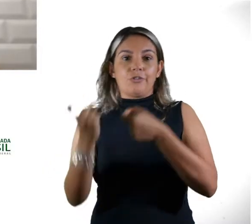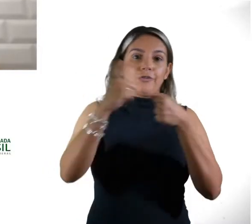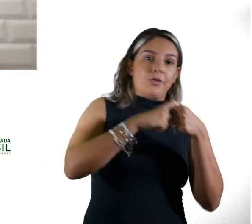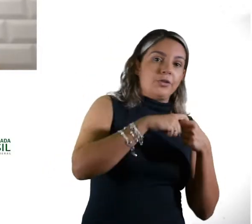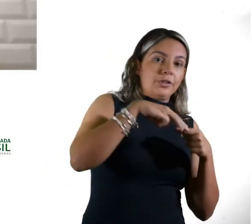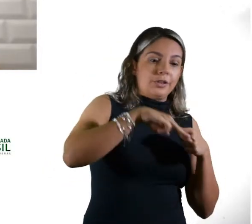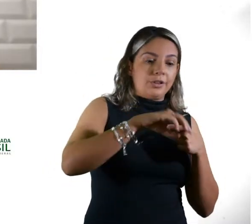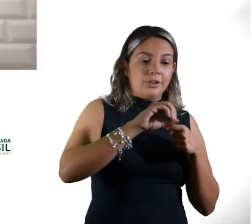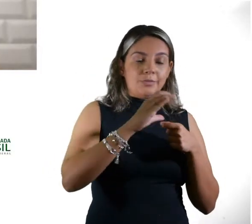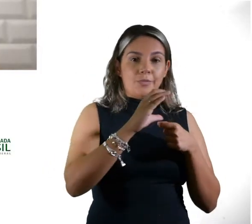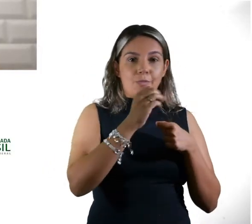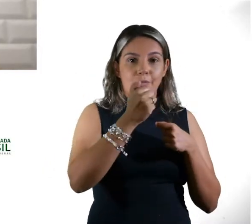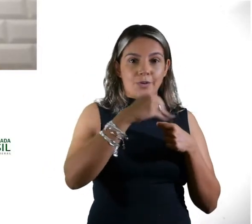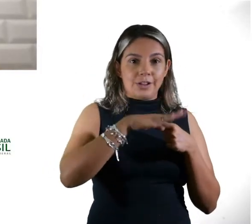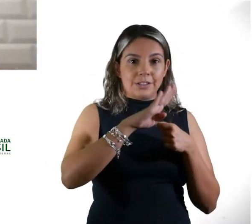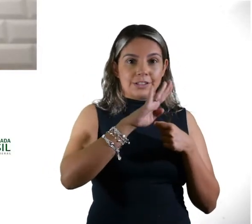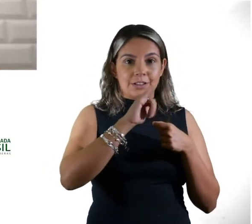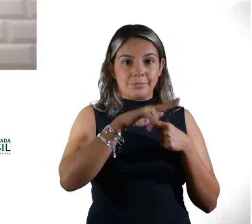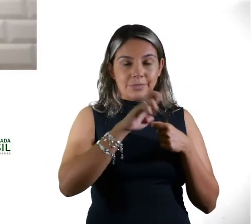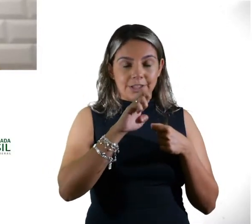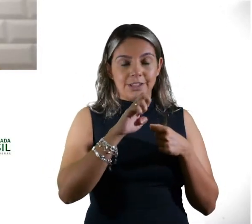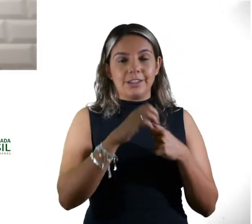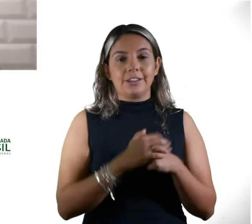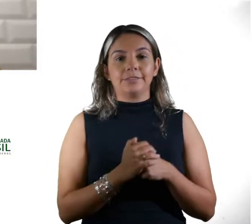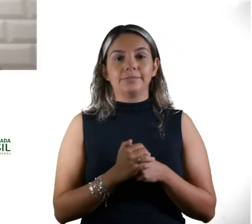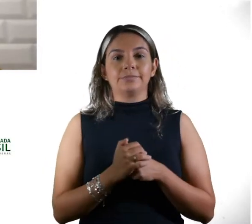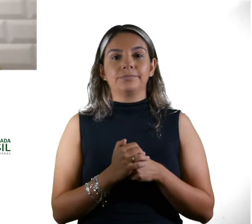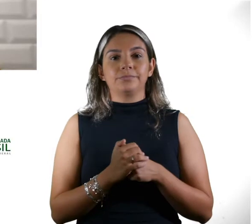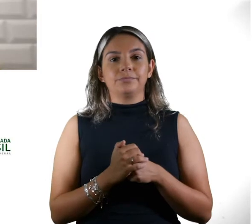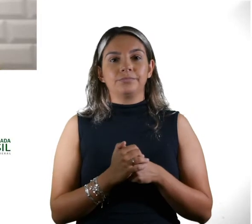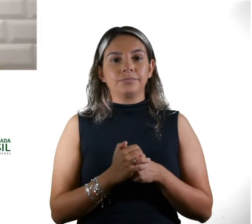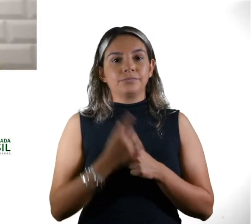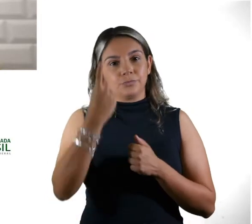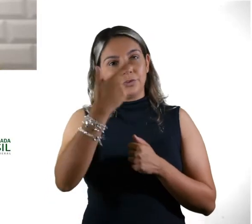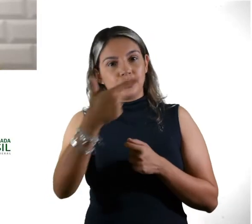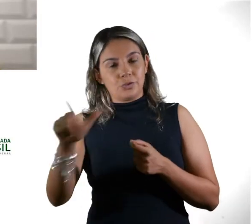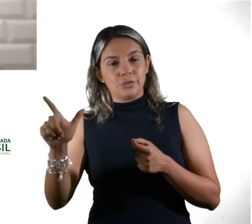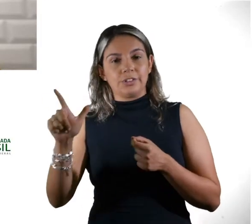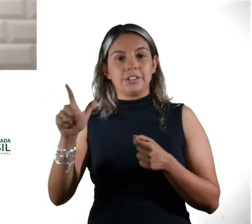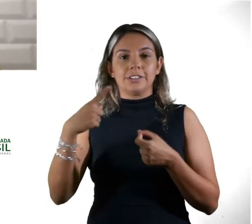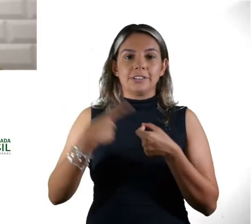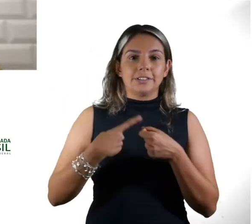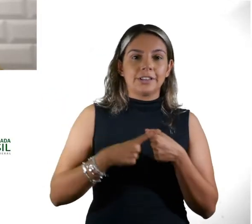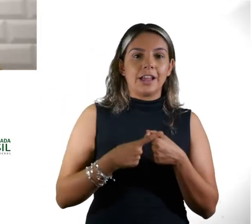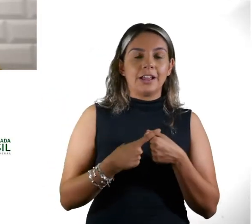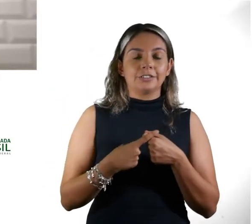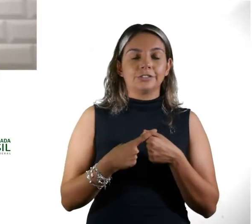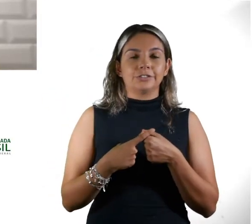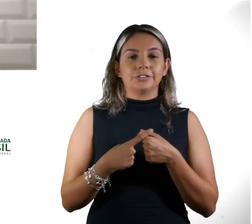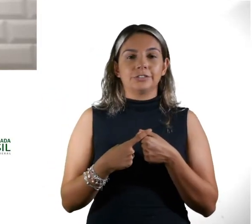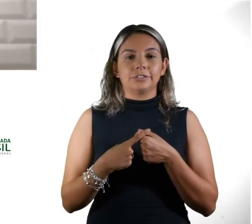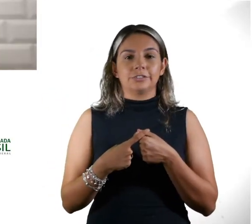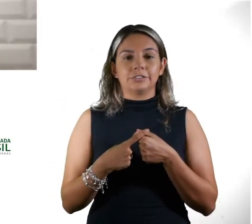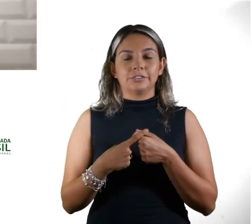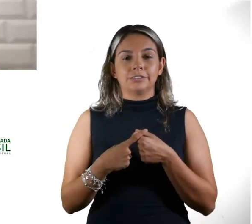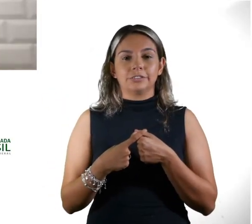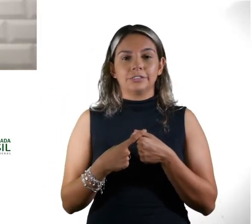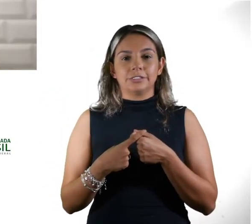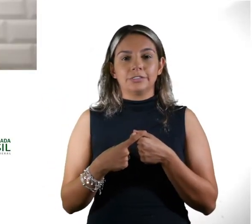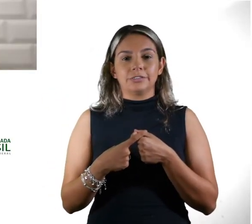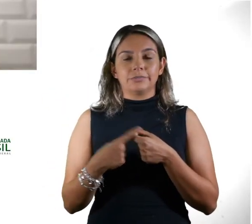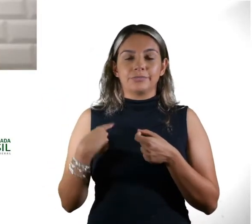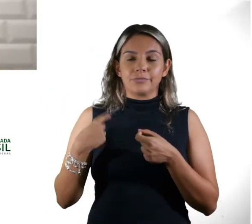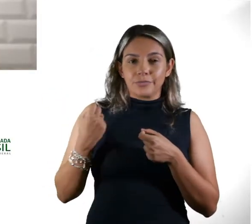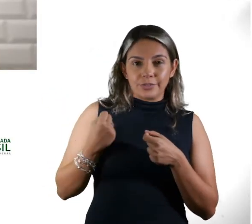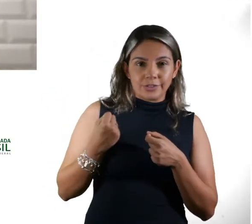Moçambique, não fui logo para a ilha, tive primeiro numa outra cidade, em Inhambane, e depois é que fui para a ilha. Então acabei por estar a